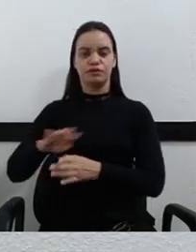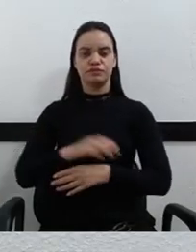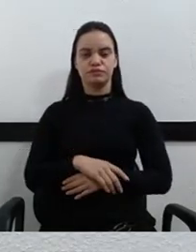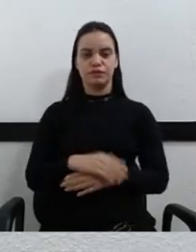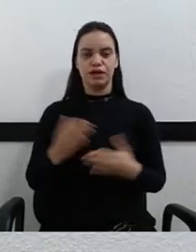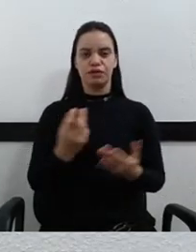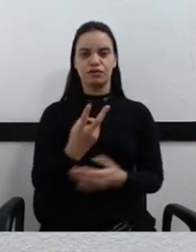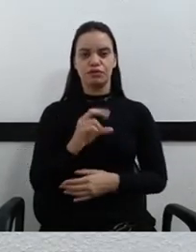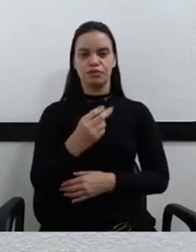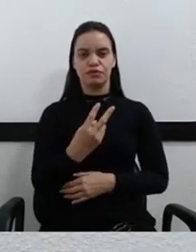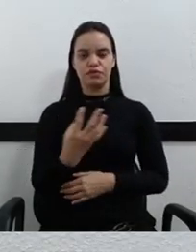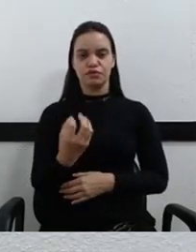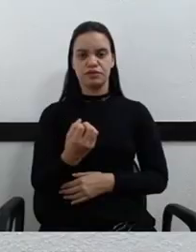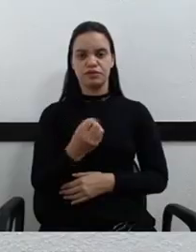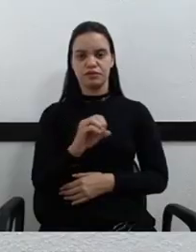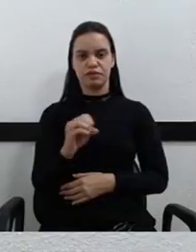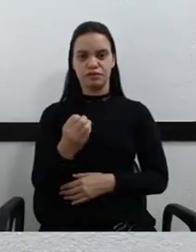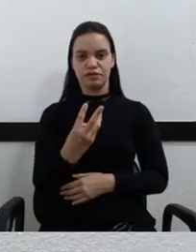C